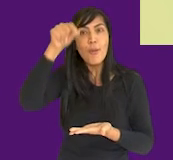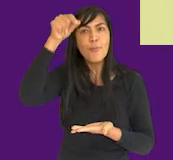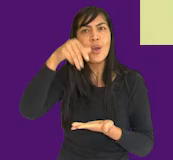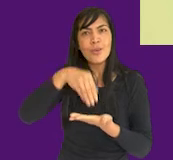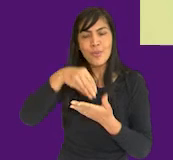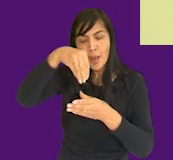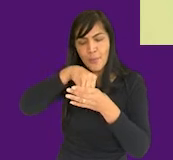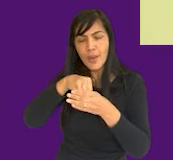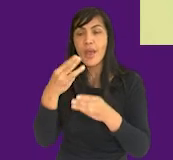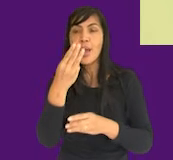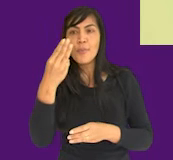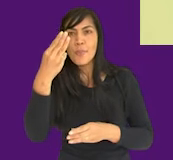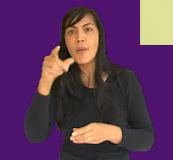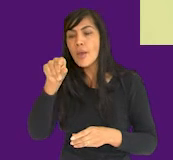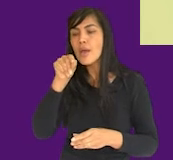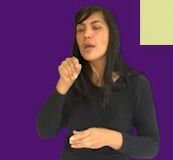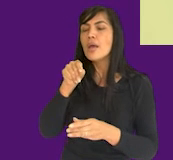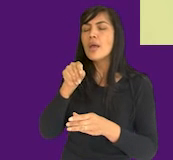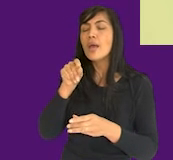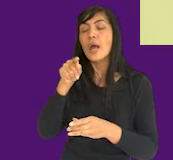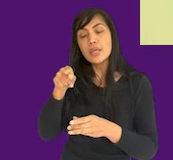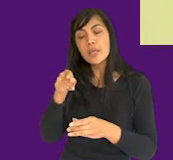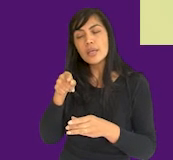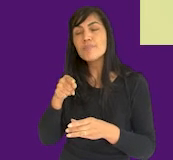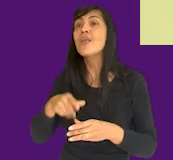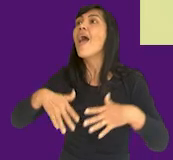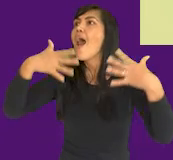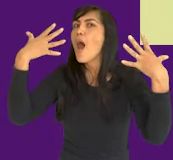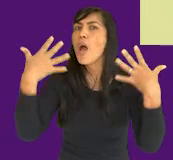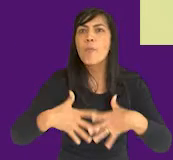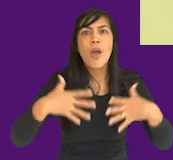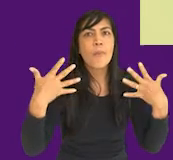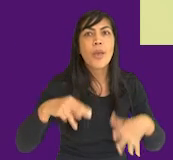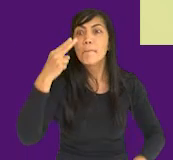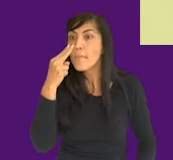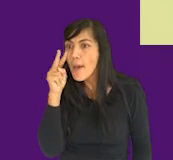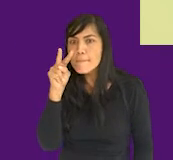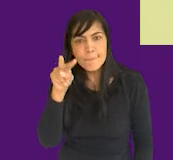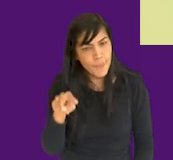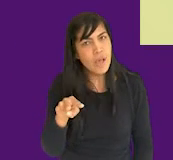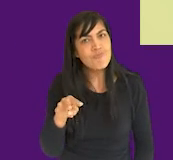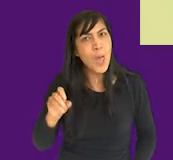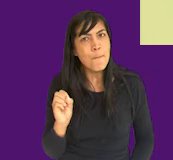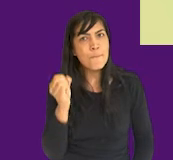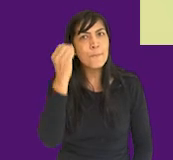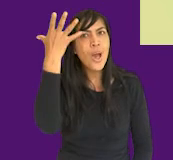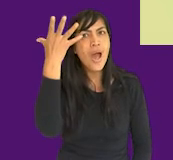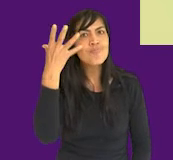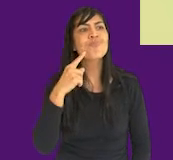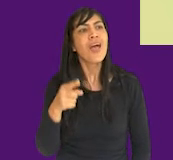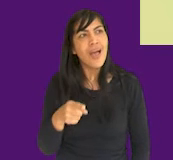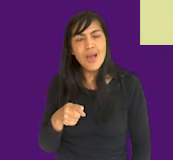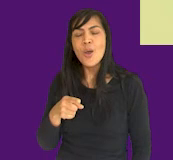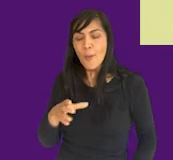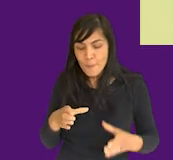tendências eles esperam em sites que eles aconteçam e incrível porque você começa a ver isso acontecendo